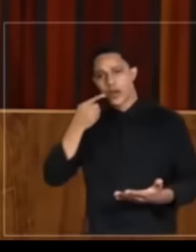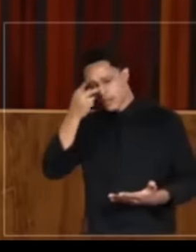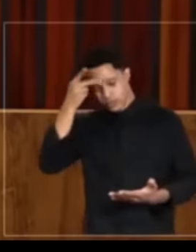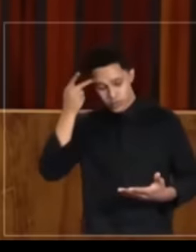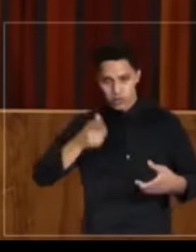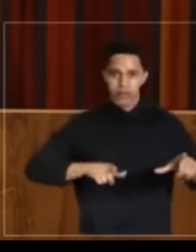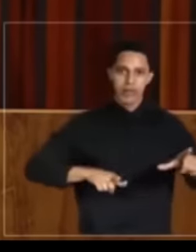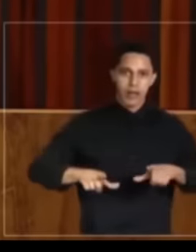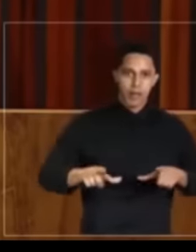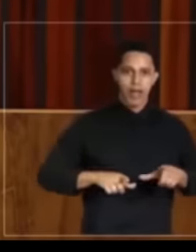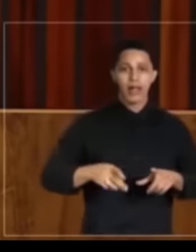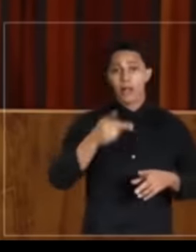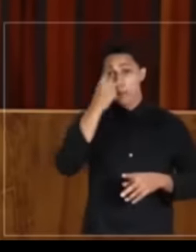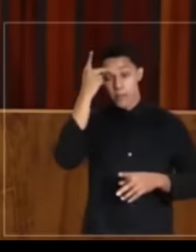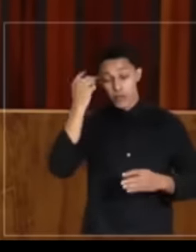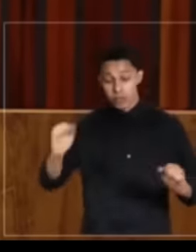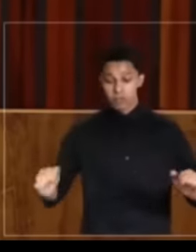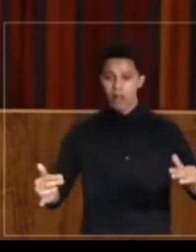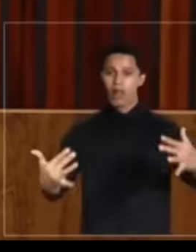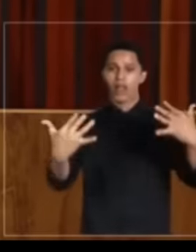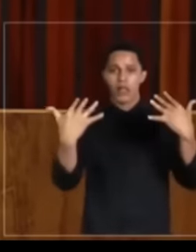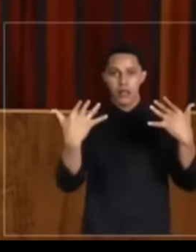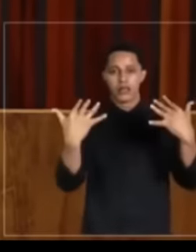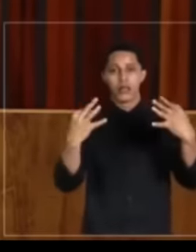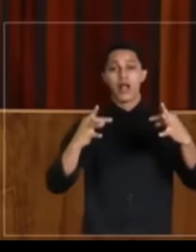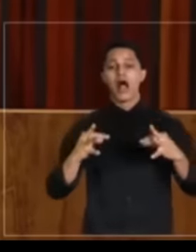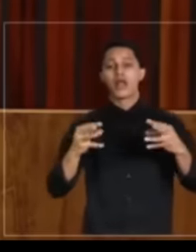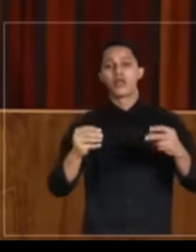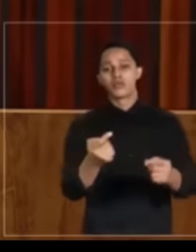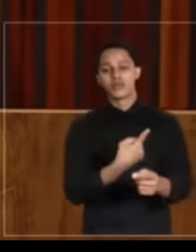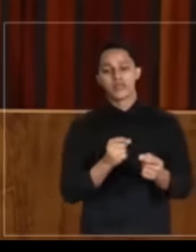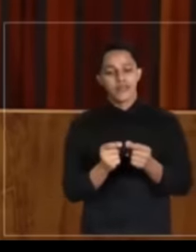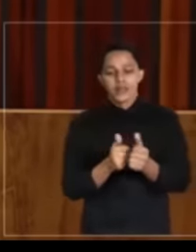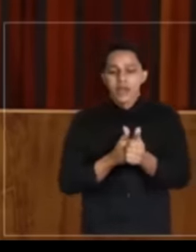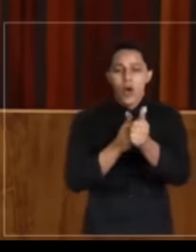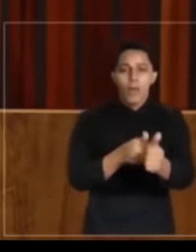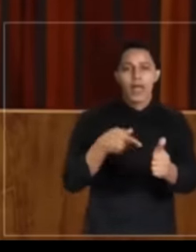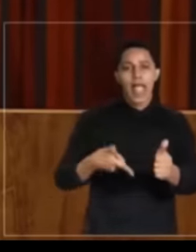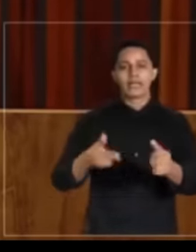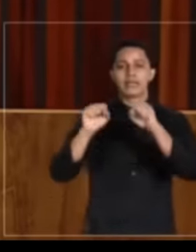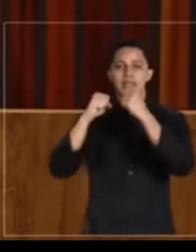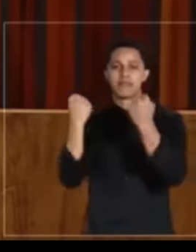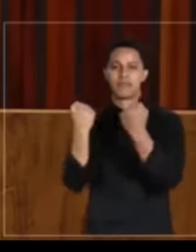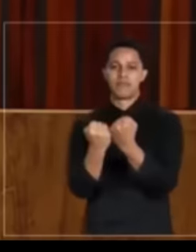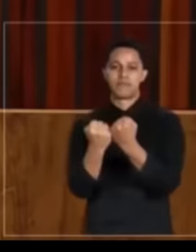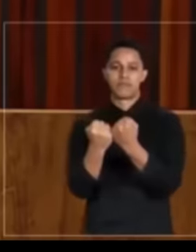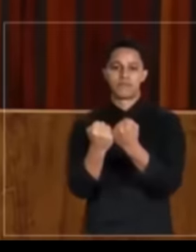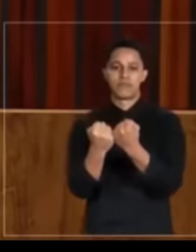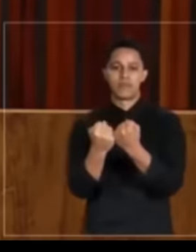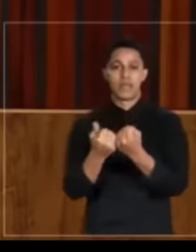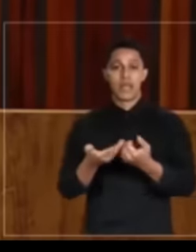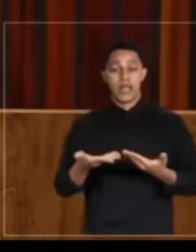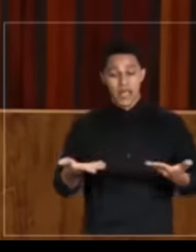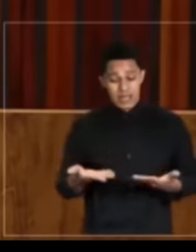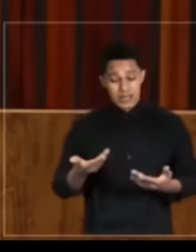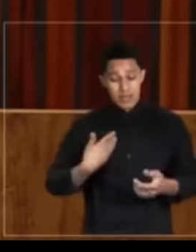estrada ou que reconhecia a vitória do adversário Coube ao Ciro Nogueira que estava atrás do bolsonaro